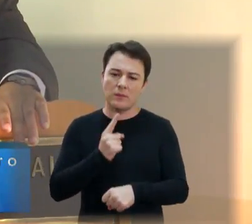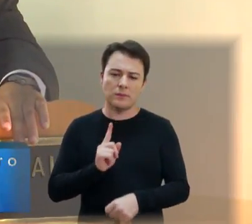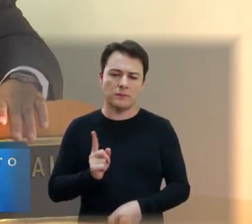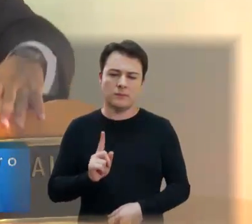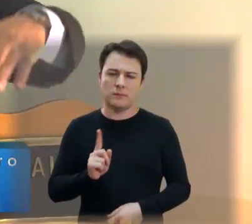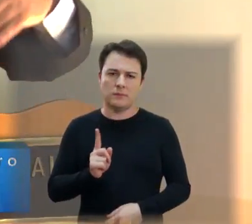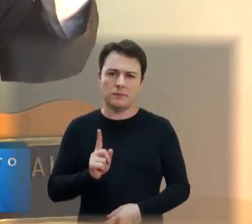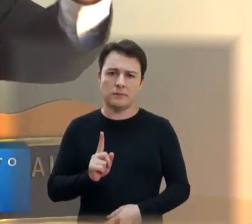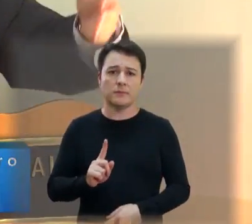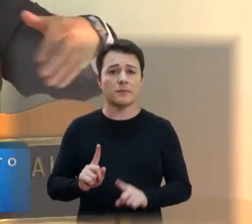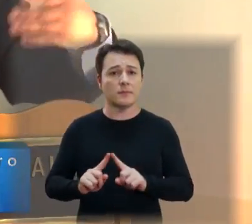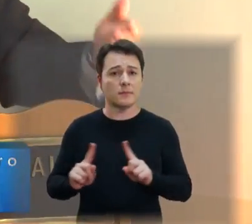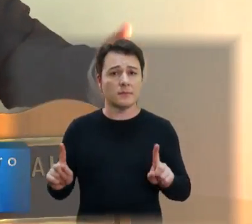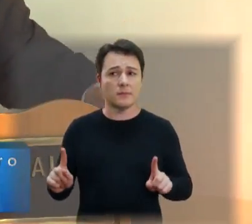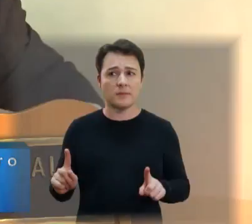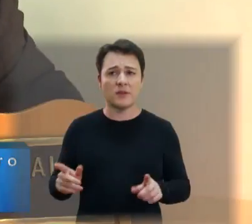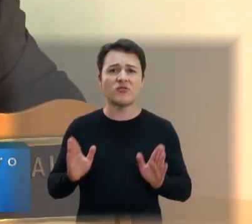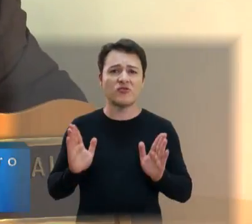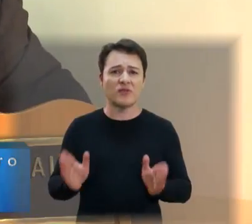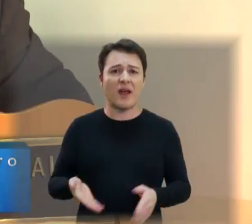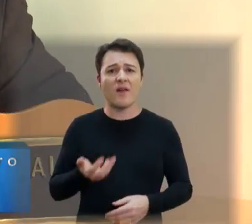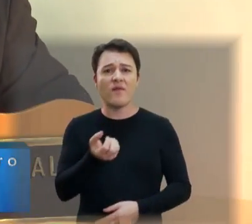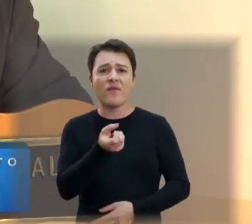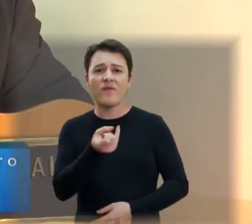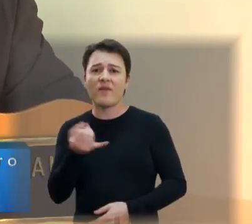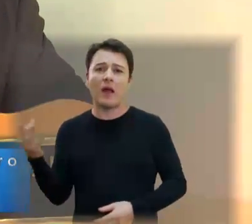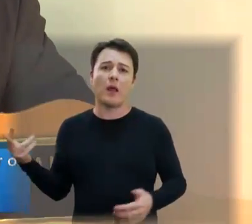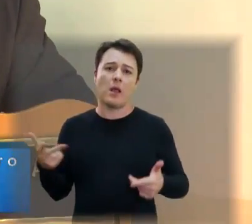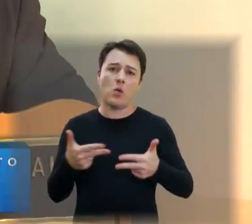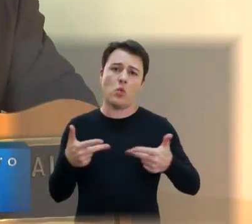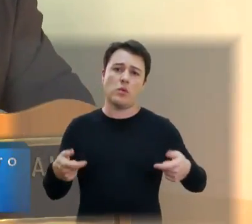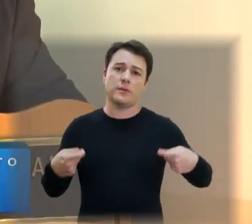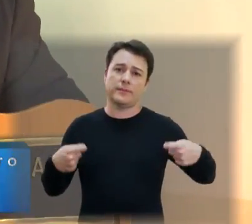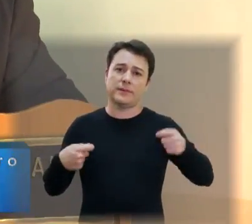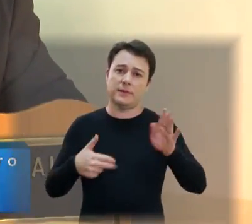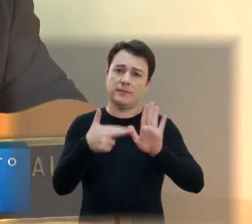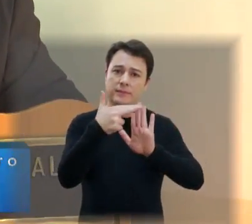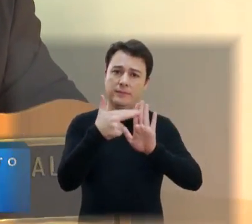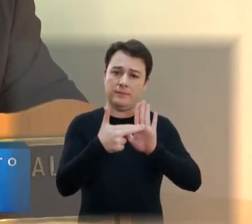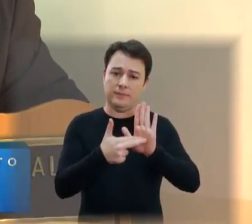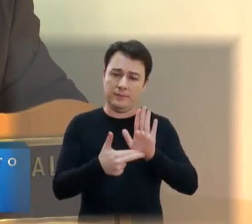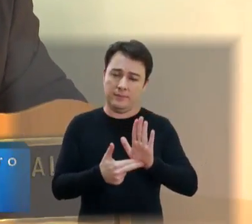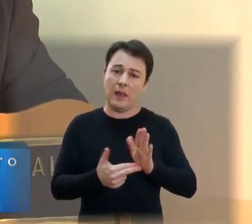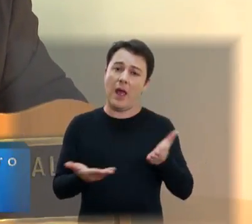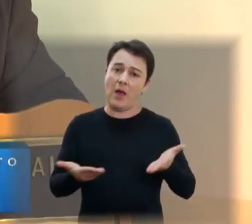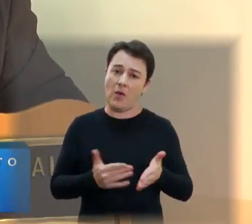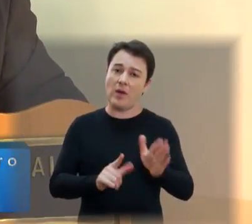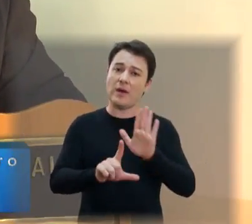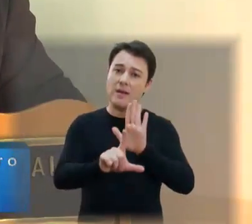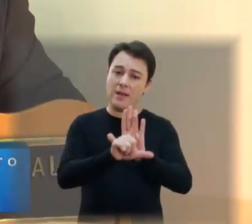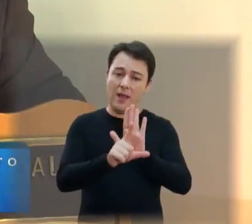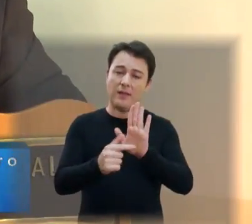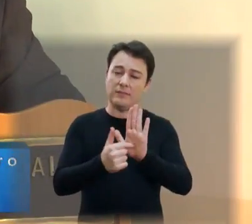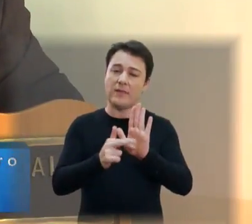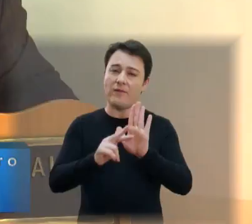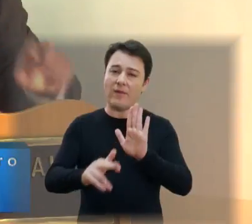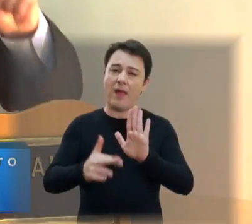E muitas coisas precisavam ser regulamentadas. Então, essa lei aí veio para corrigir todas